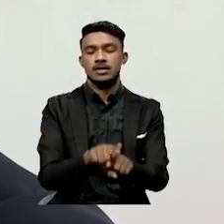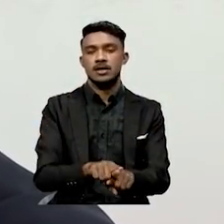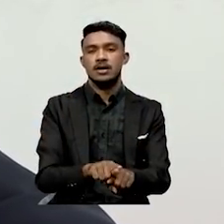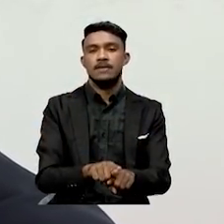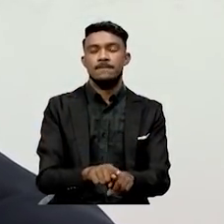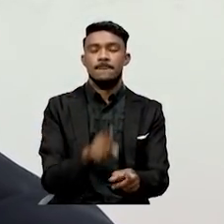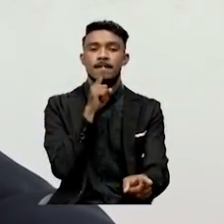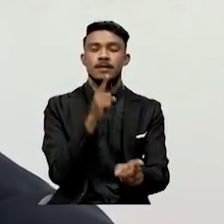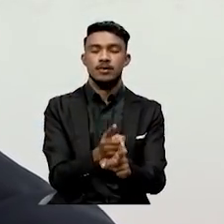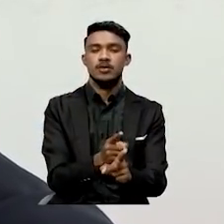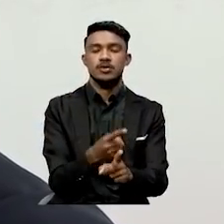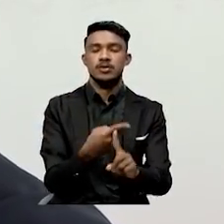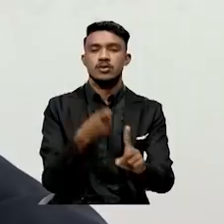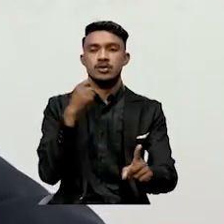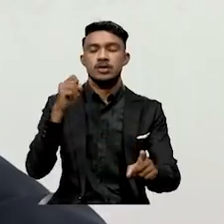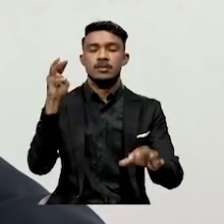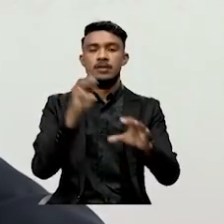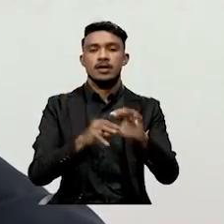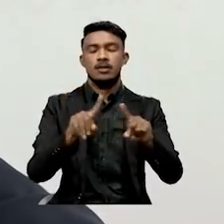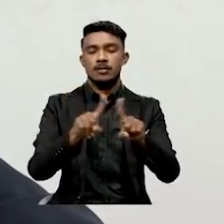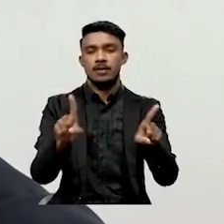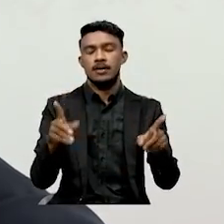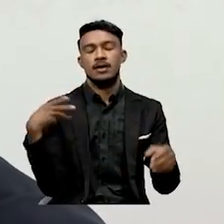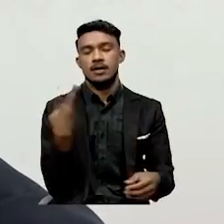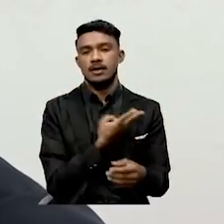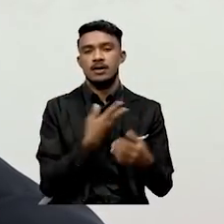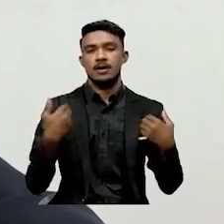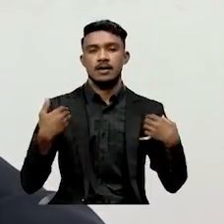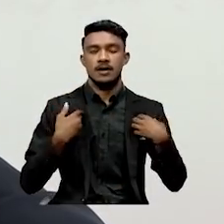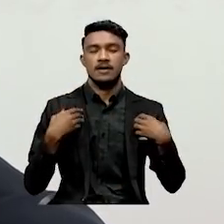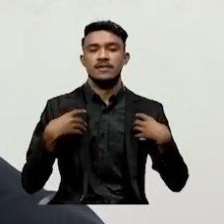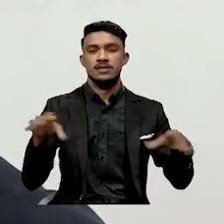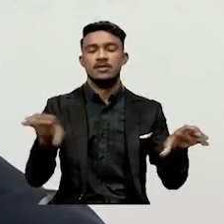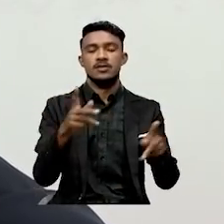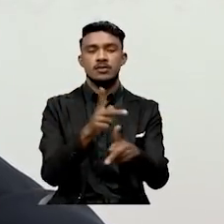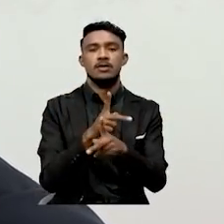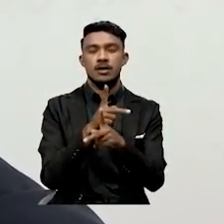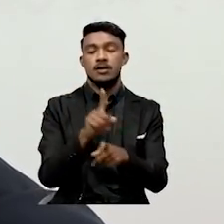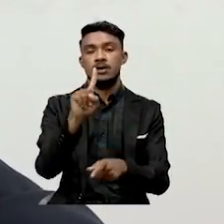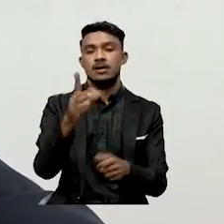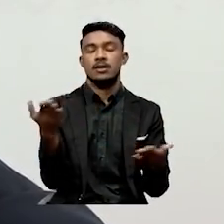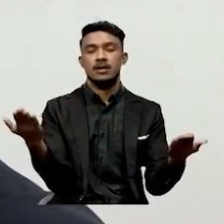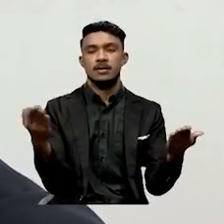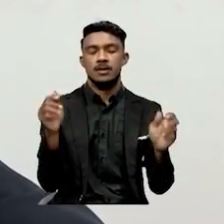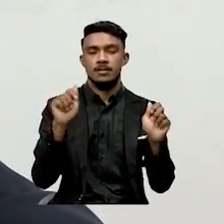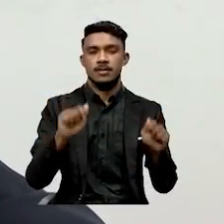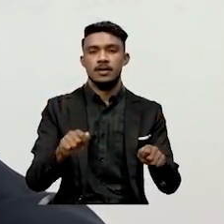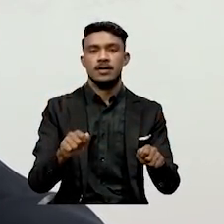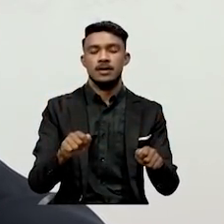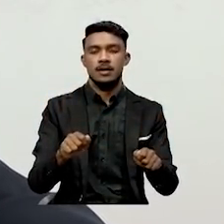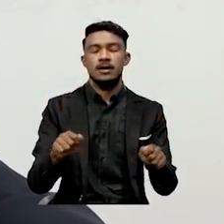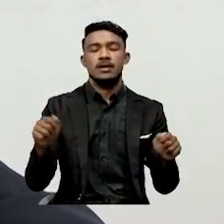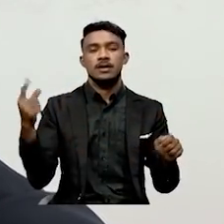normalmente a especulação em mercado e a meve e a mecanismo de controle ira que neve médimos